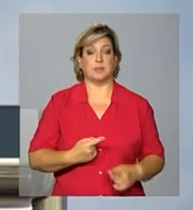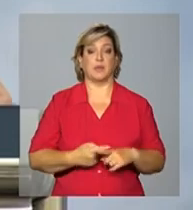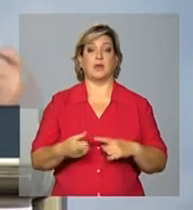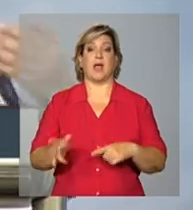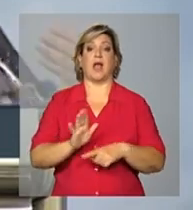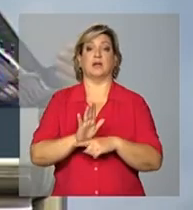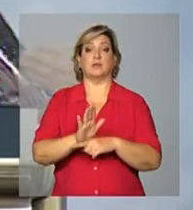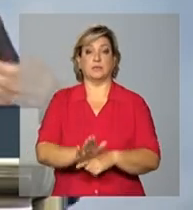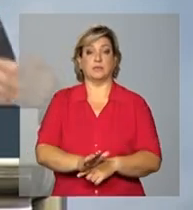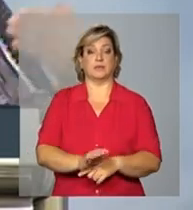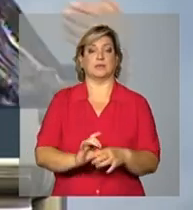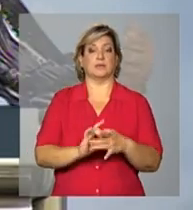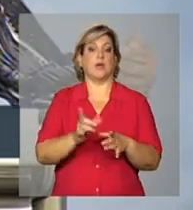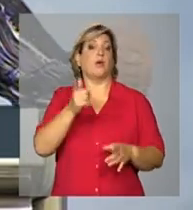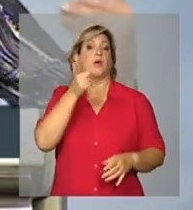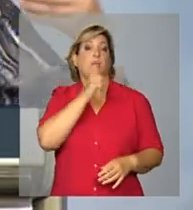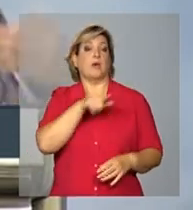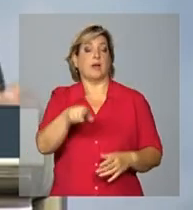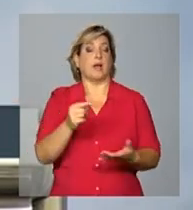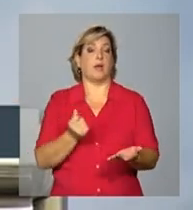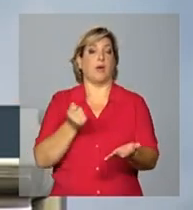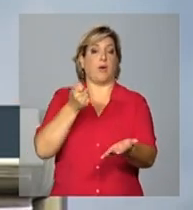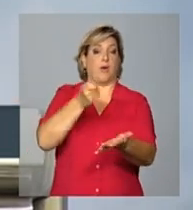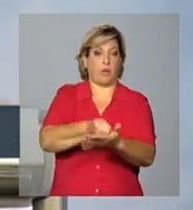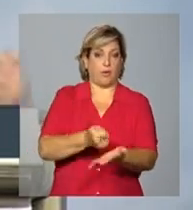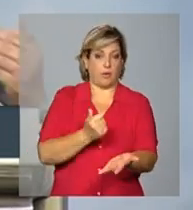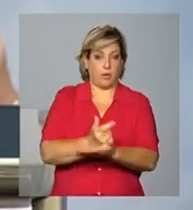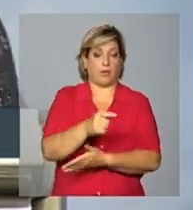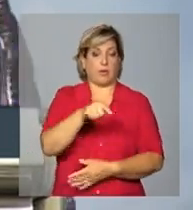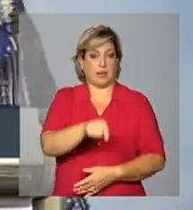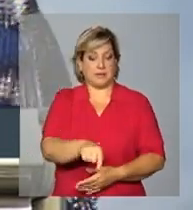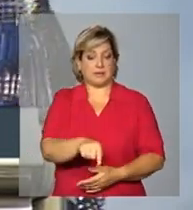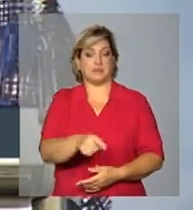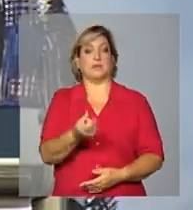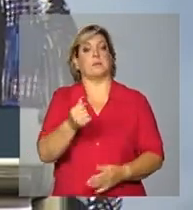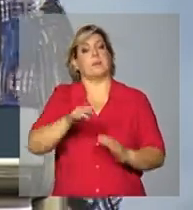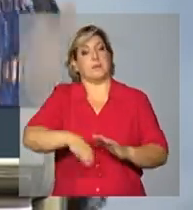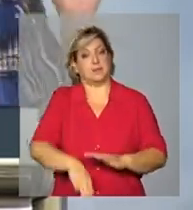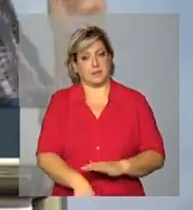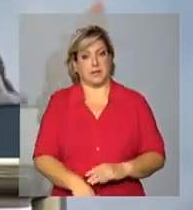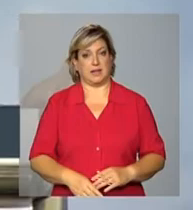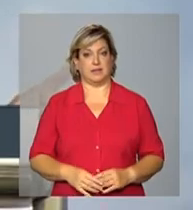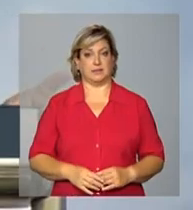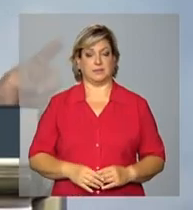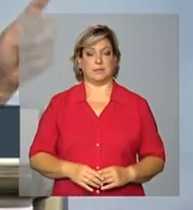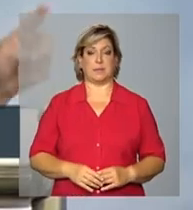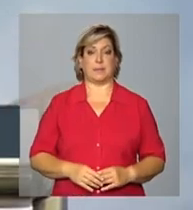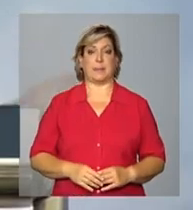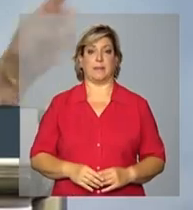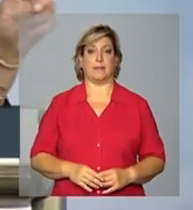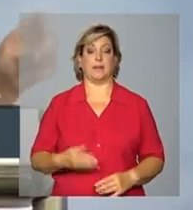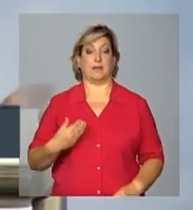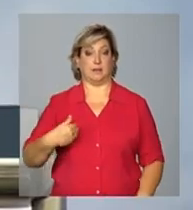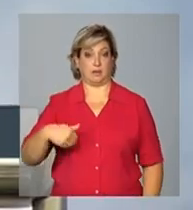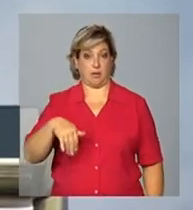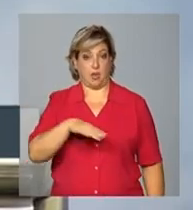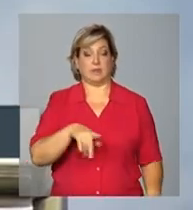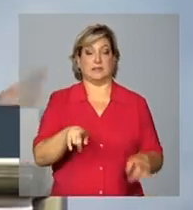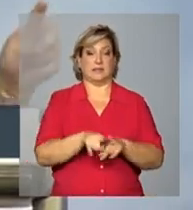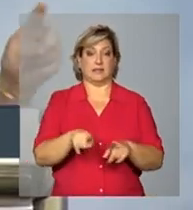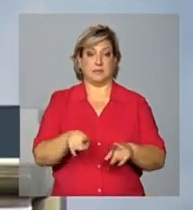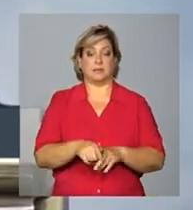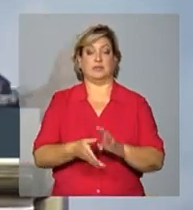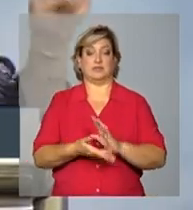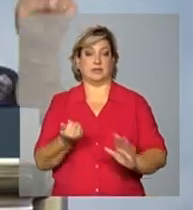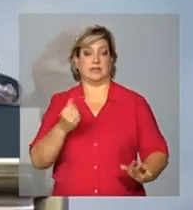permite que ele compre o mesmo produto por um preço menor. Aliás, nós desoneramos